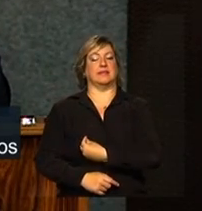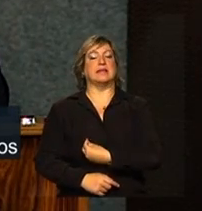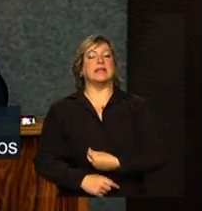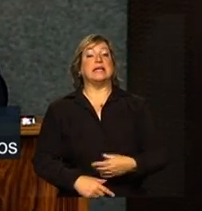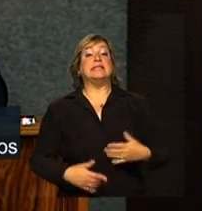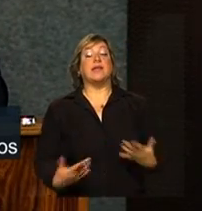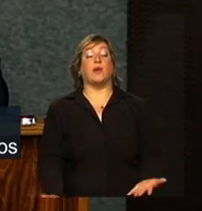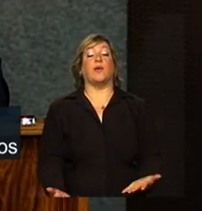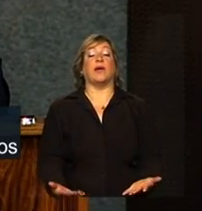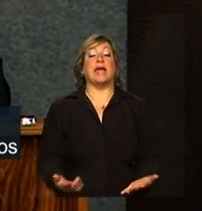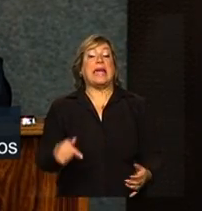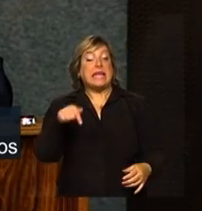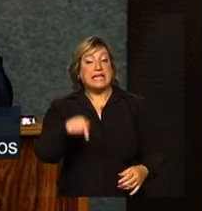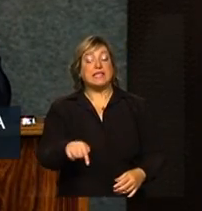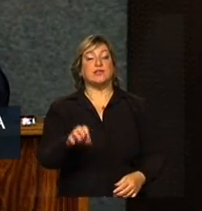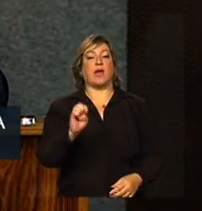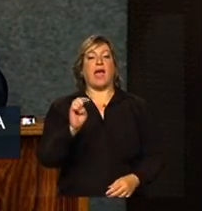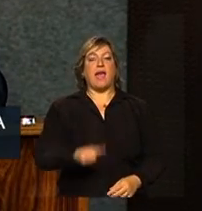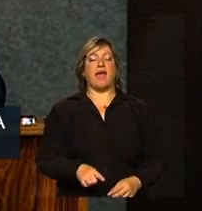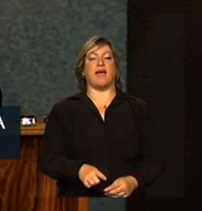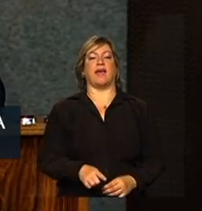Isso